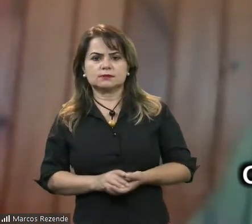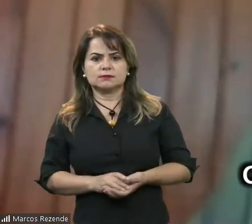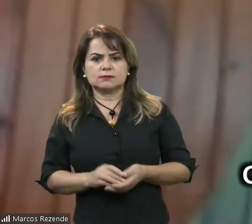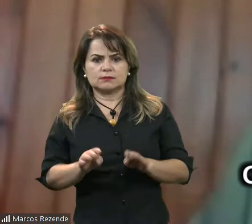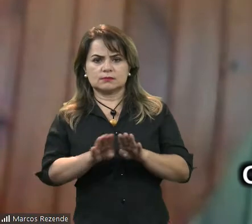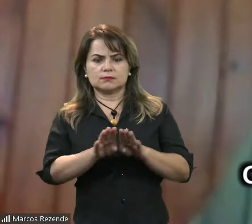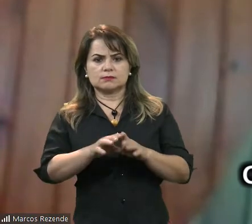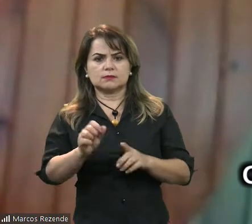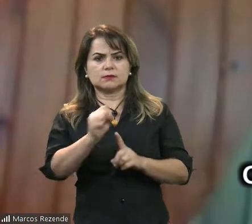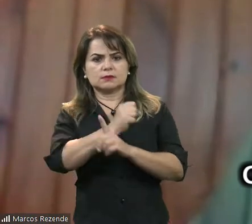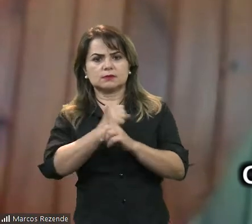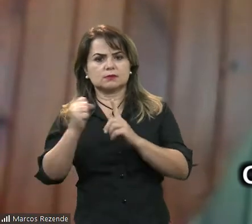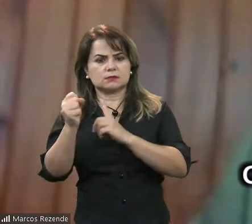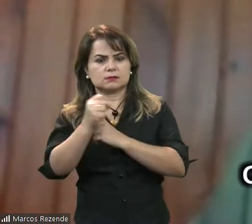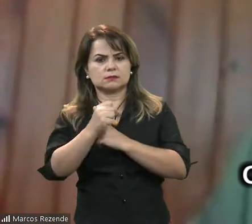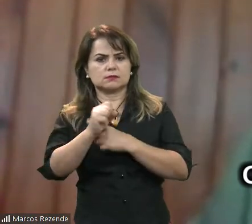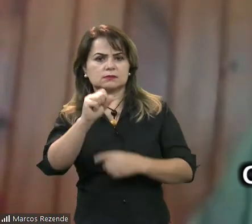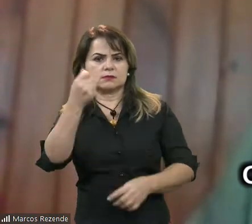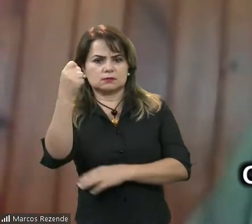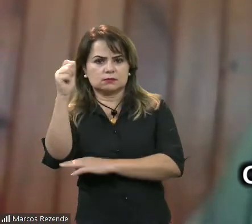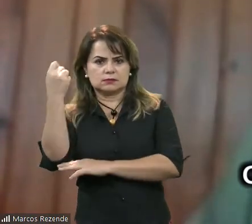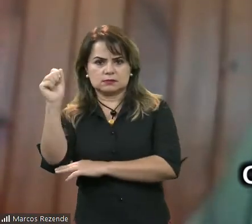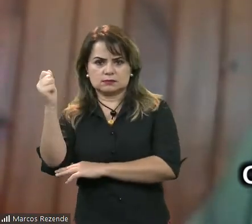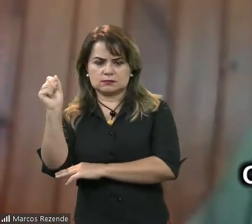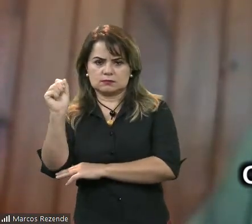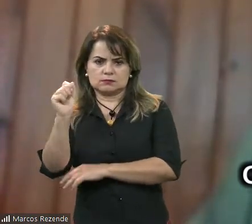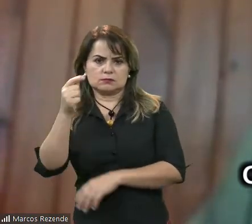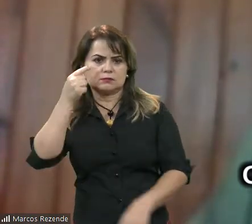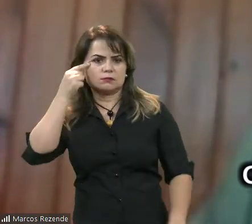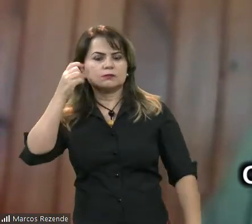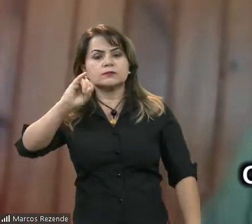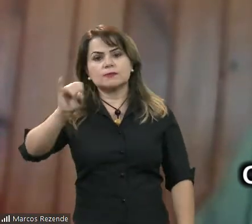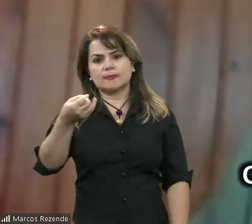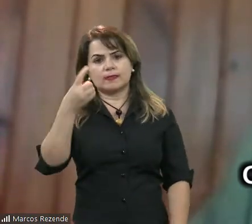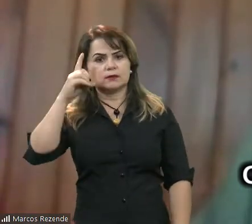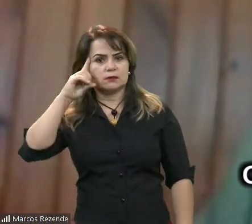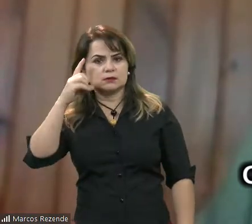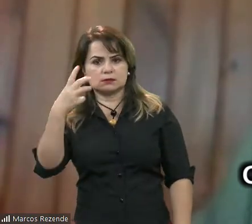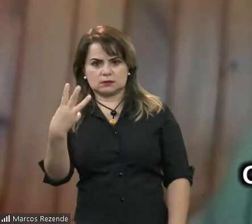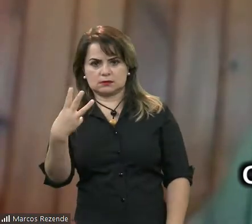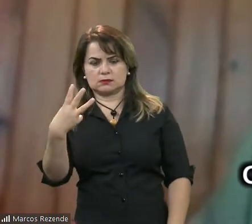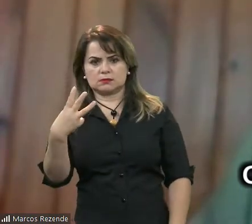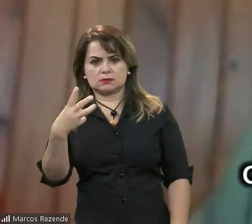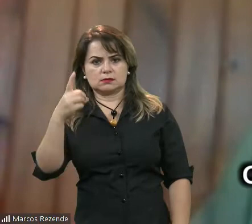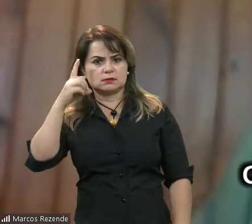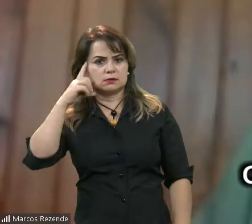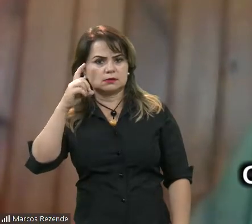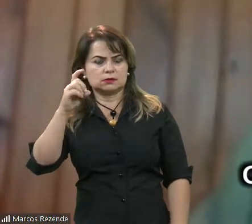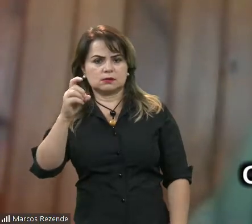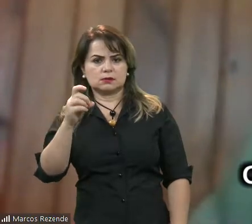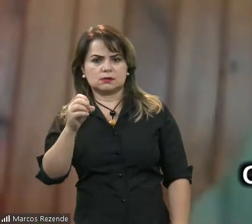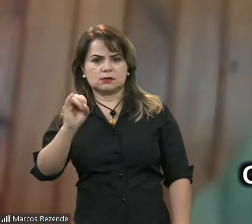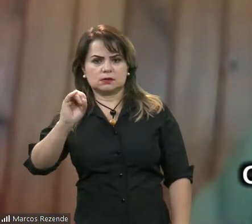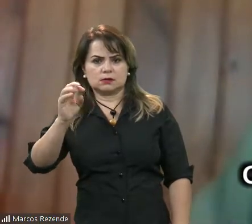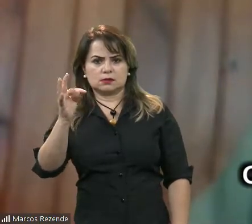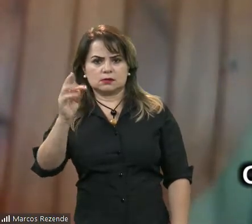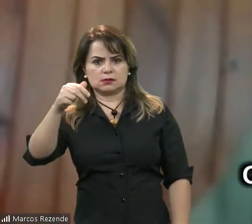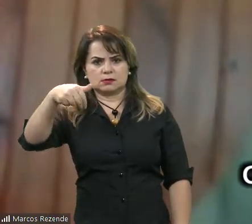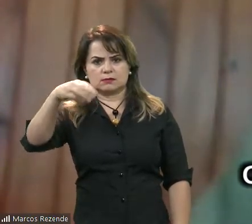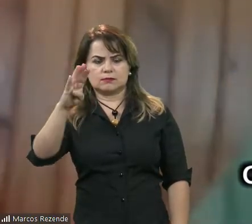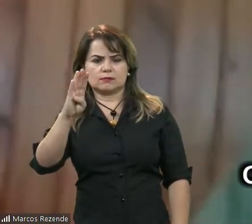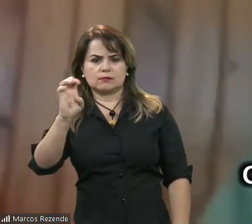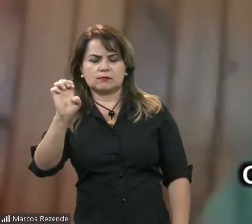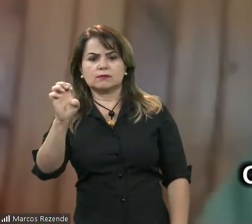pela Associação Okinawa de Marília. No dia 3, o dia dos Itambés. No dia 5, o dia